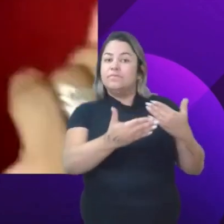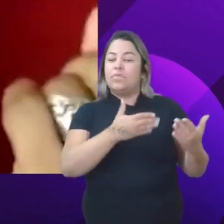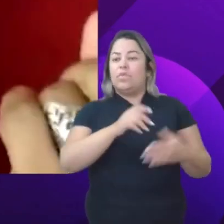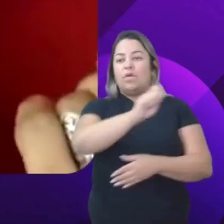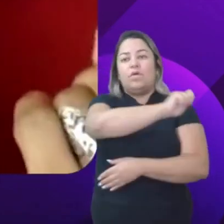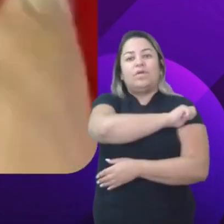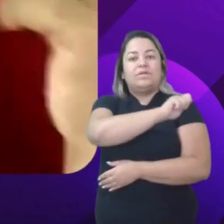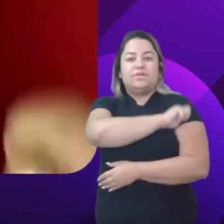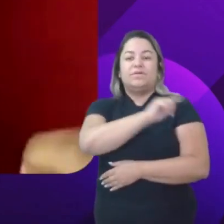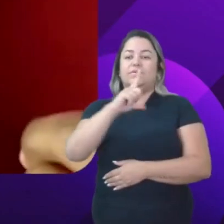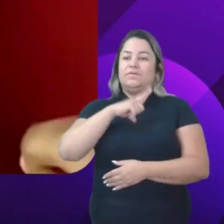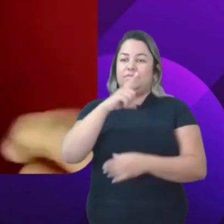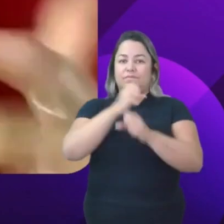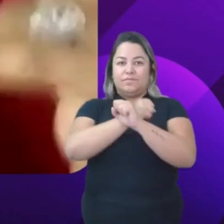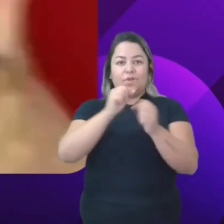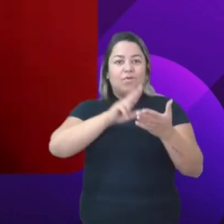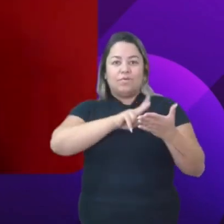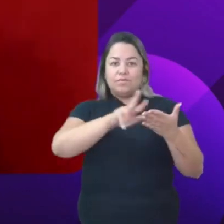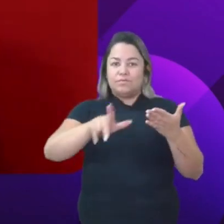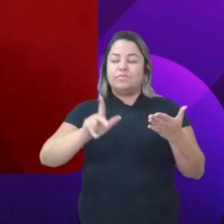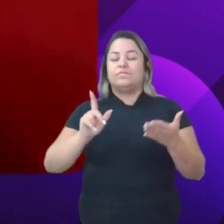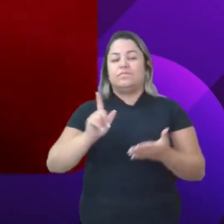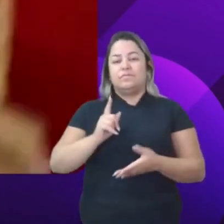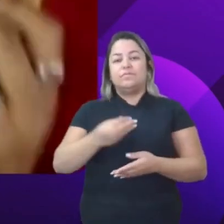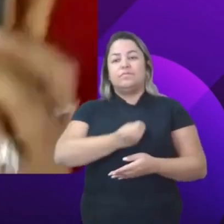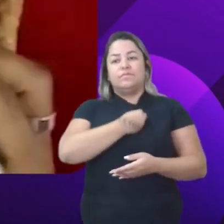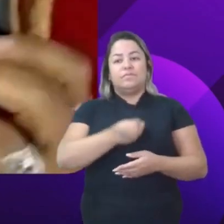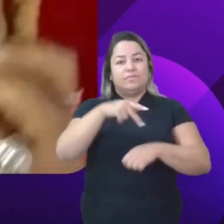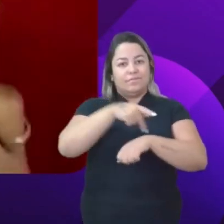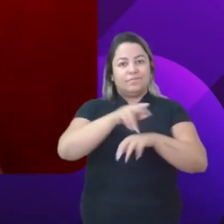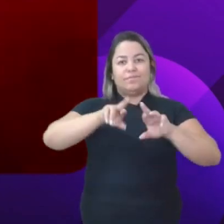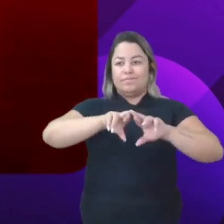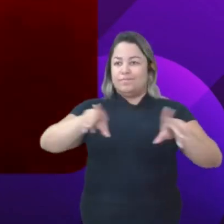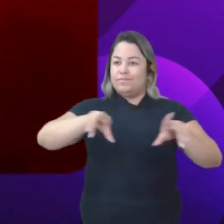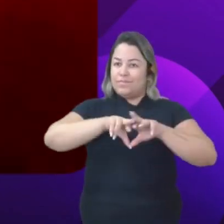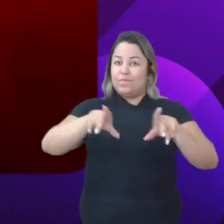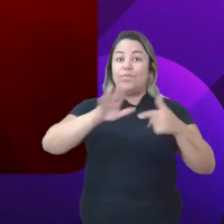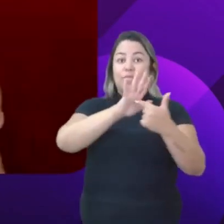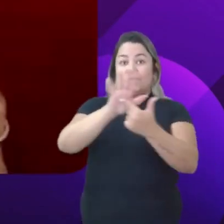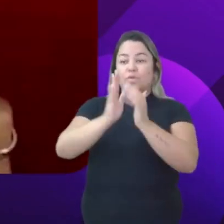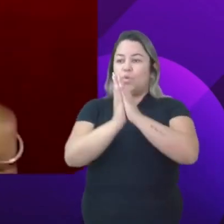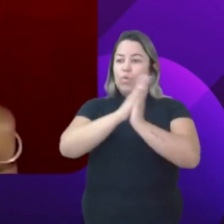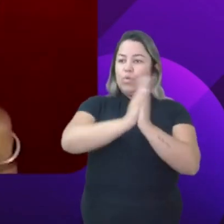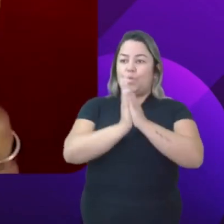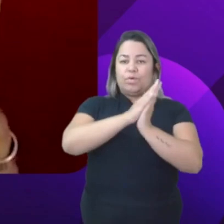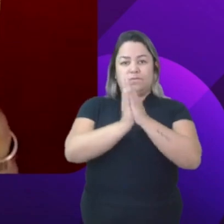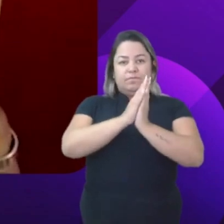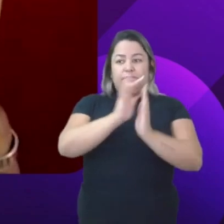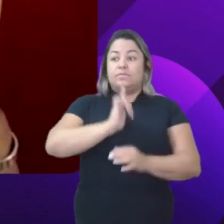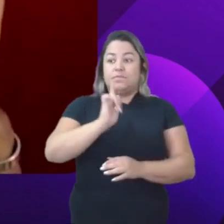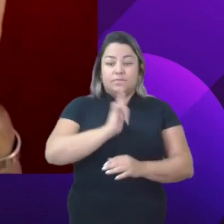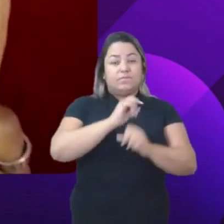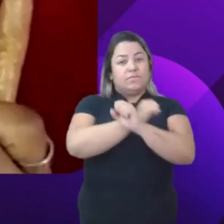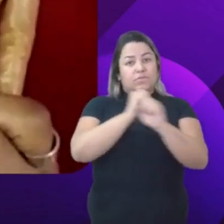eles que nós temos possibilidades, que nós vivemos em países diferentes. Estou mostrando para vocês verem que tem possibilidades